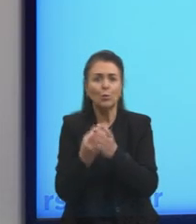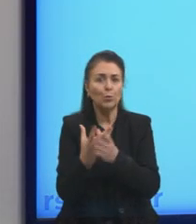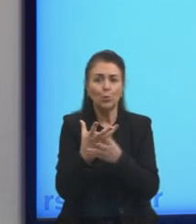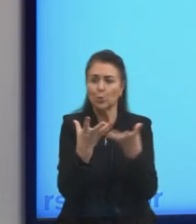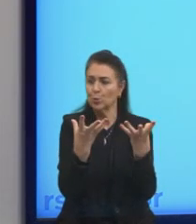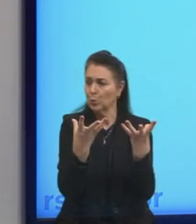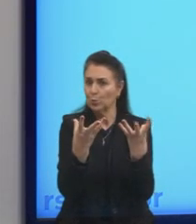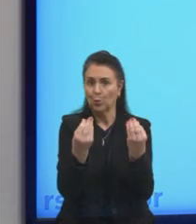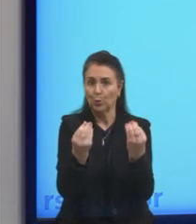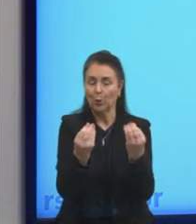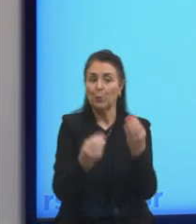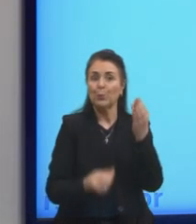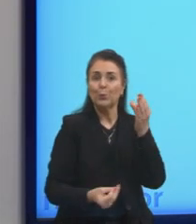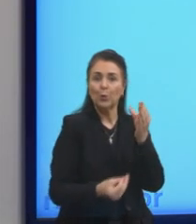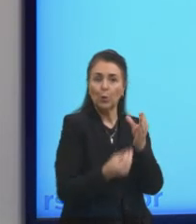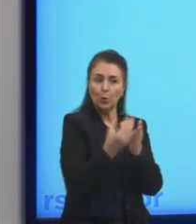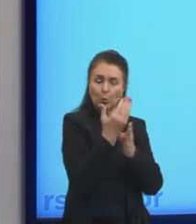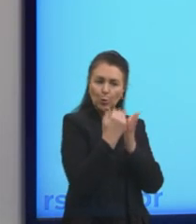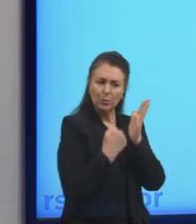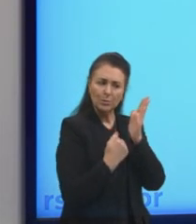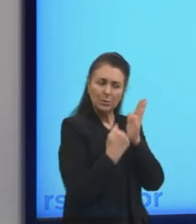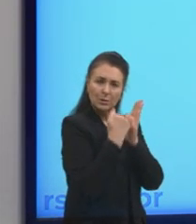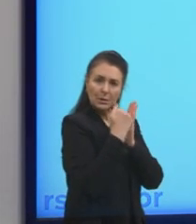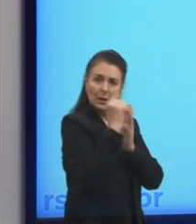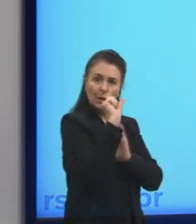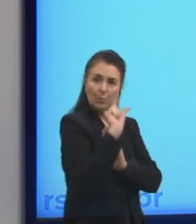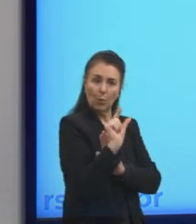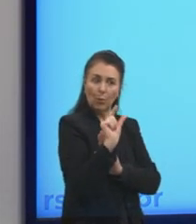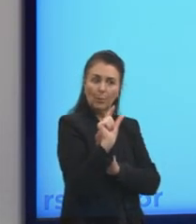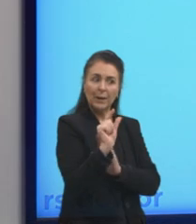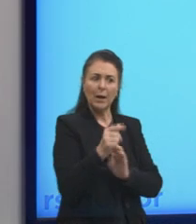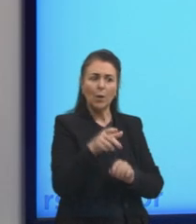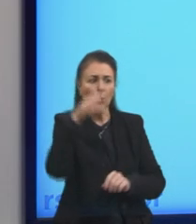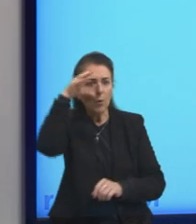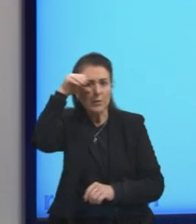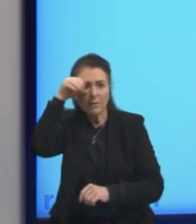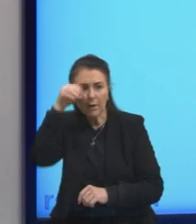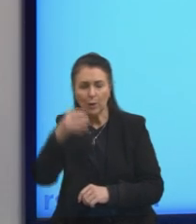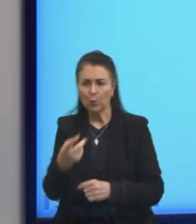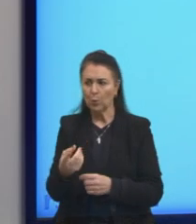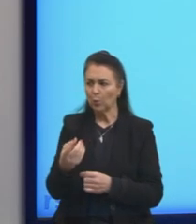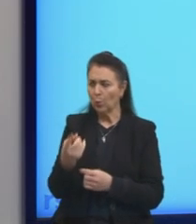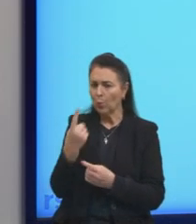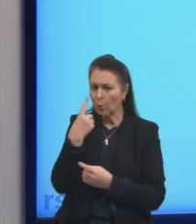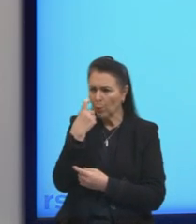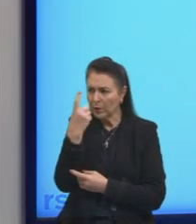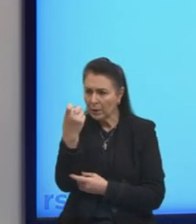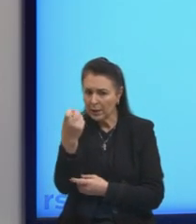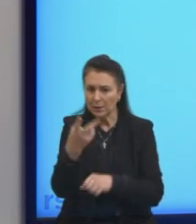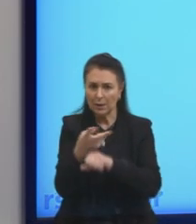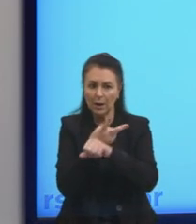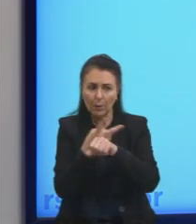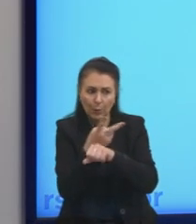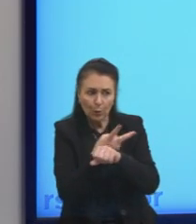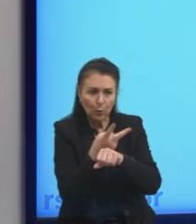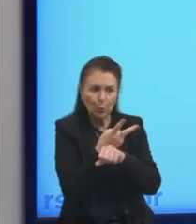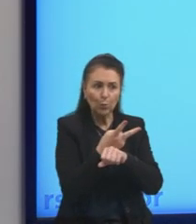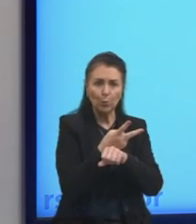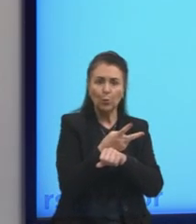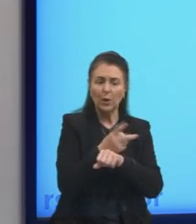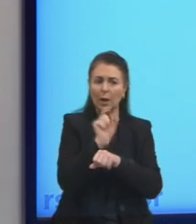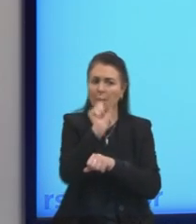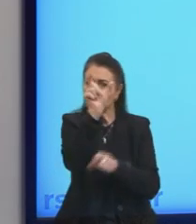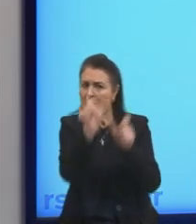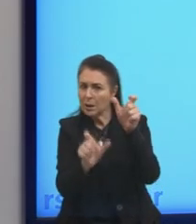mas se produzem pequenas escalas de acordo com o interesse do consumo de acordo com a procura se faça